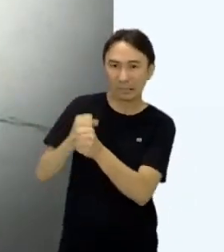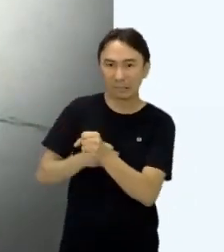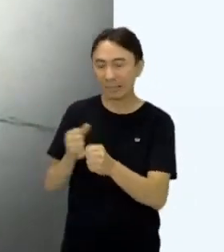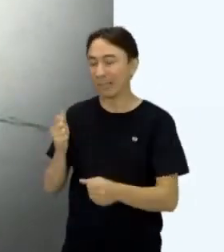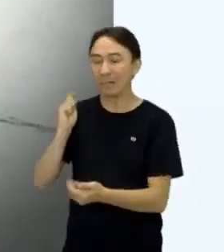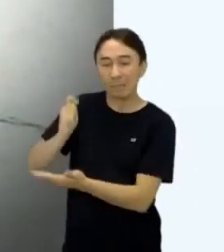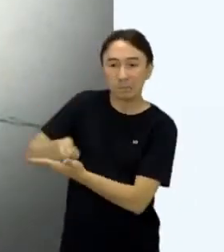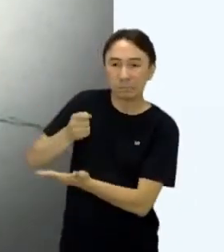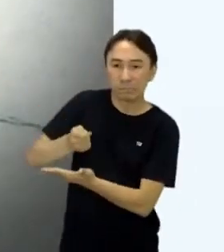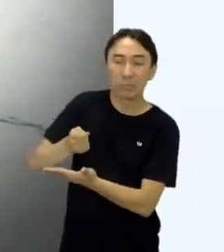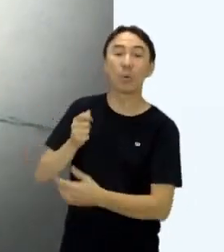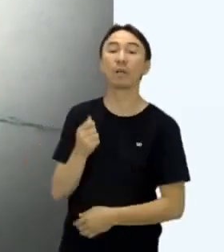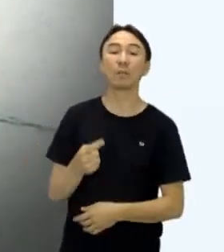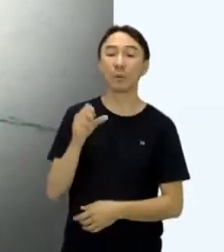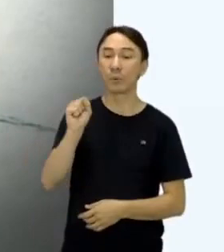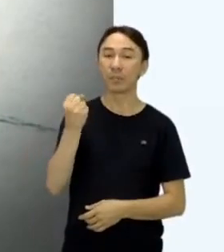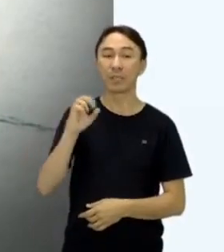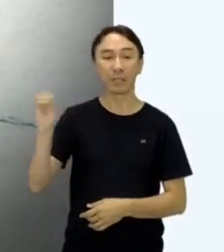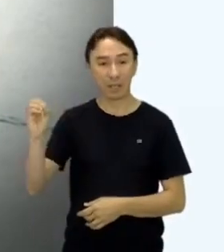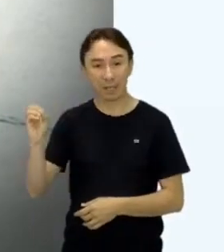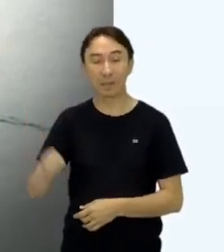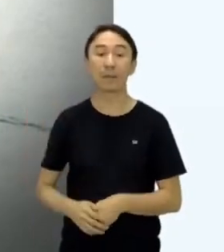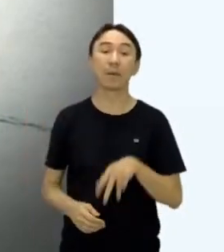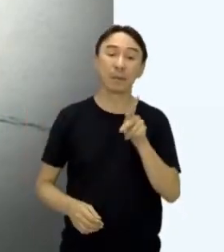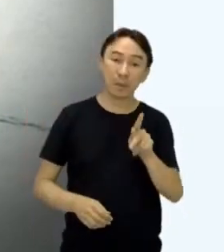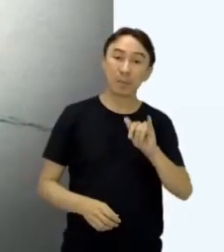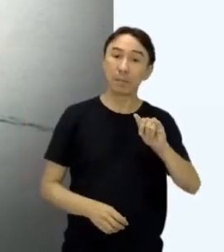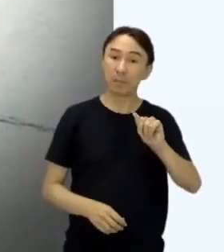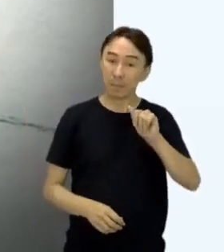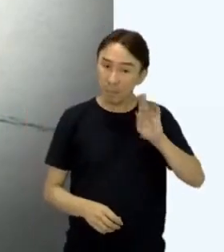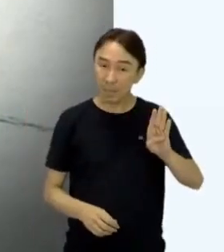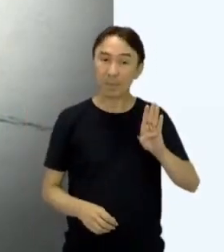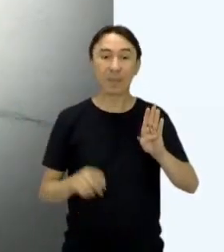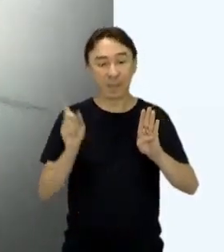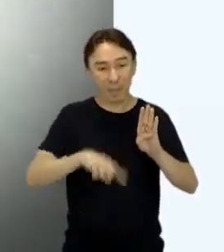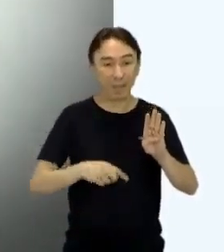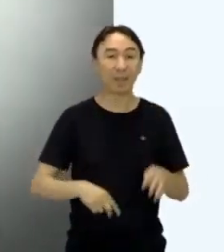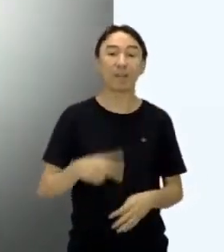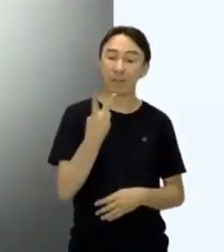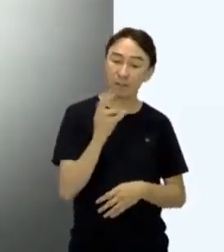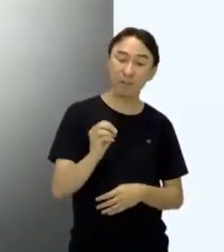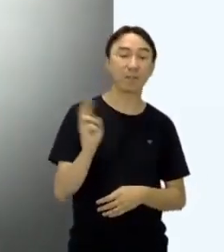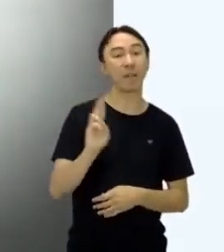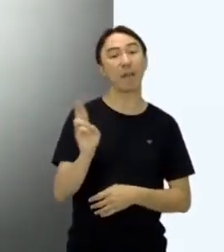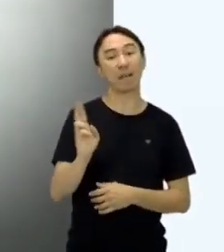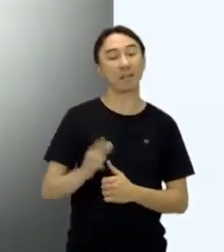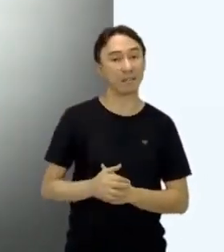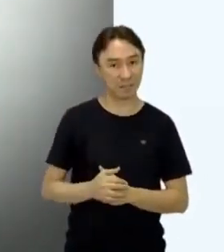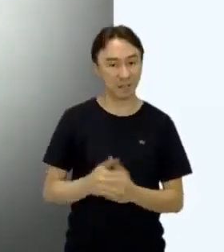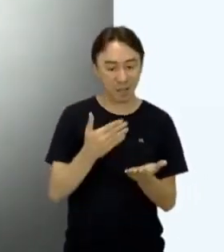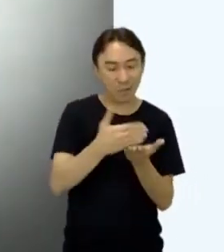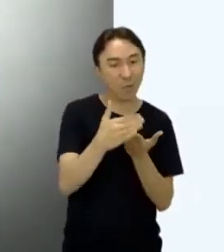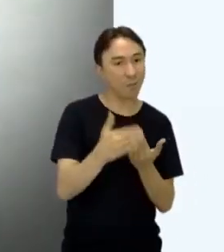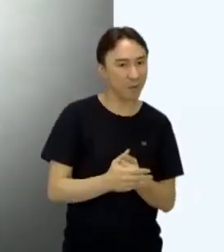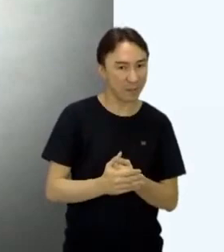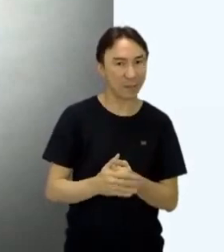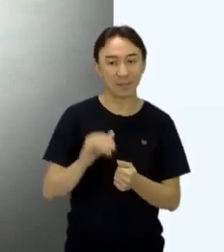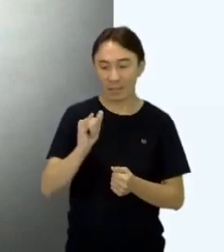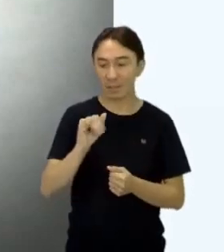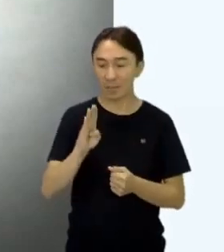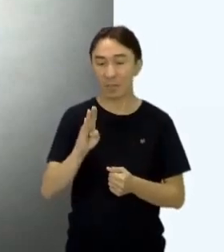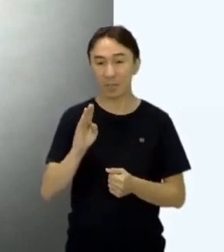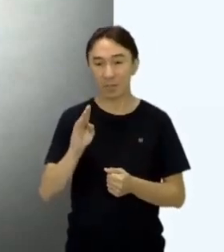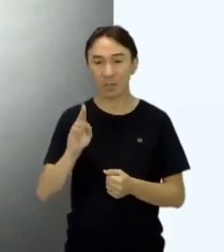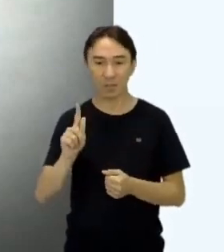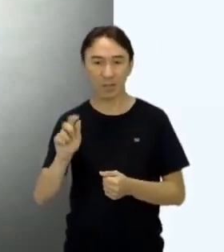e tinta, o PIB é a diferença, ou seja, R$20. E o IBGE precisa fazer esses cálculos para